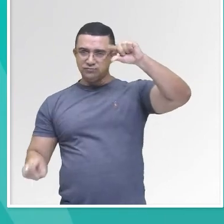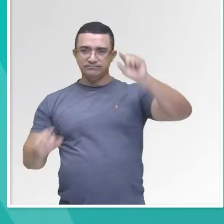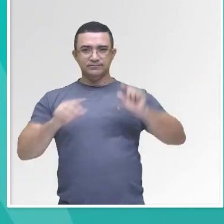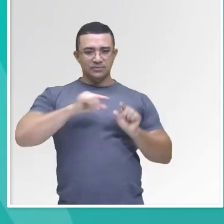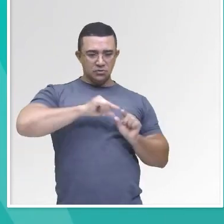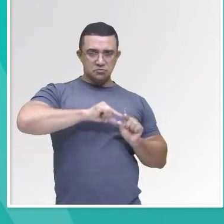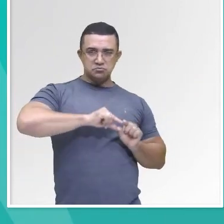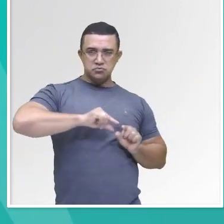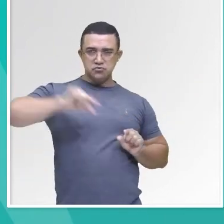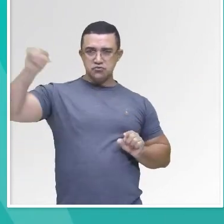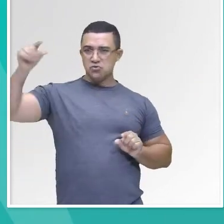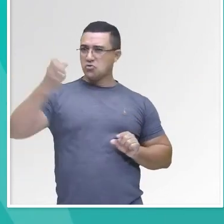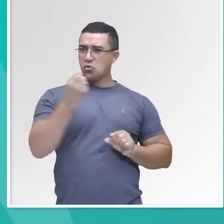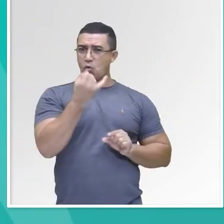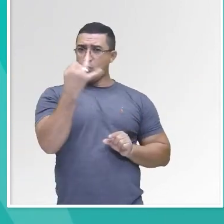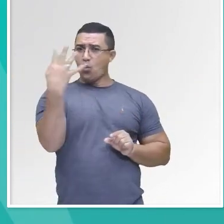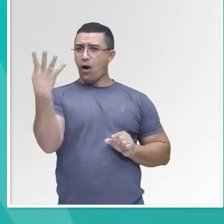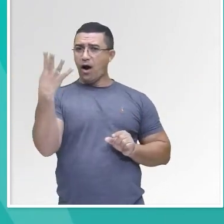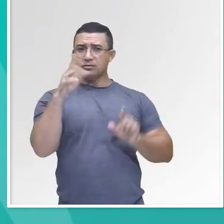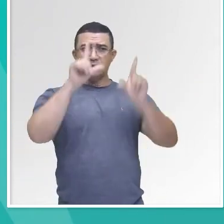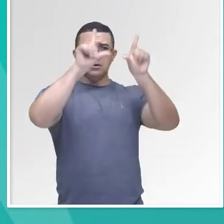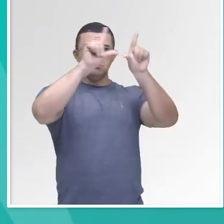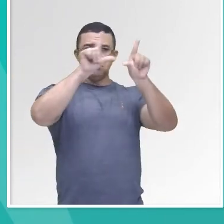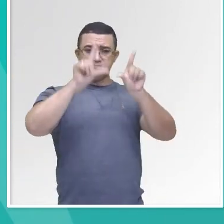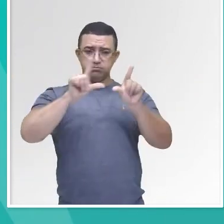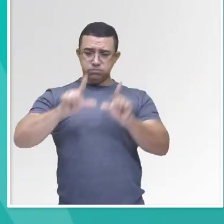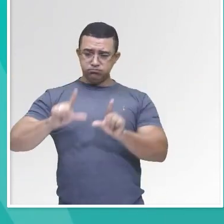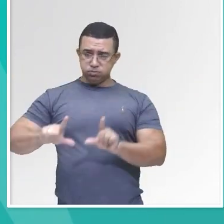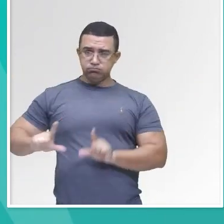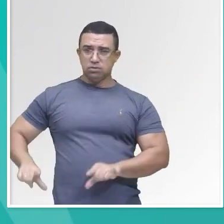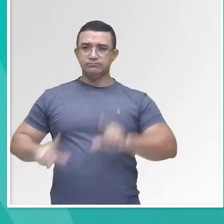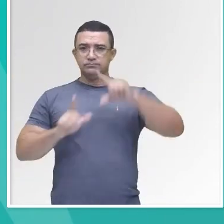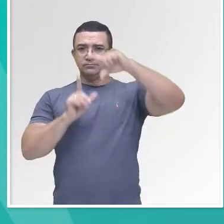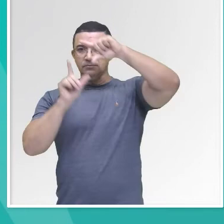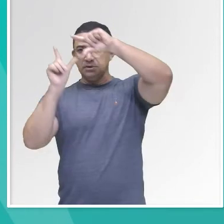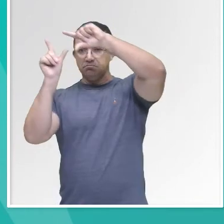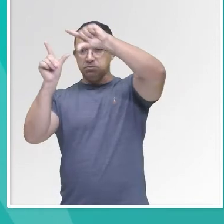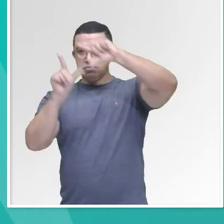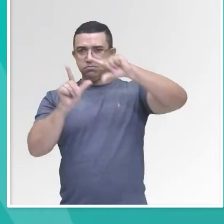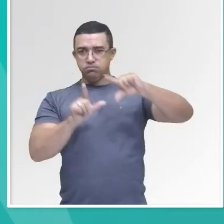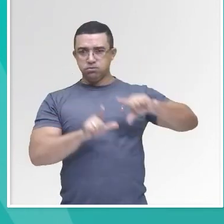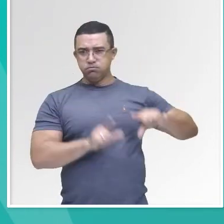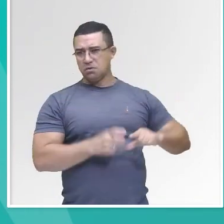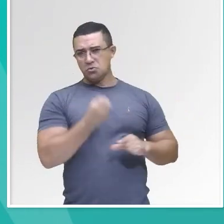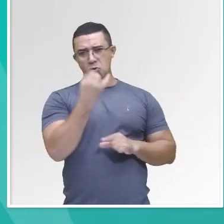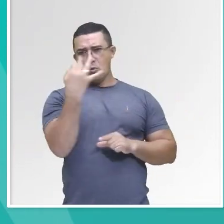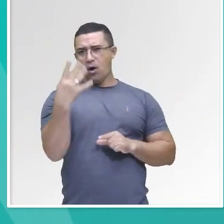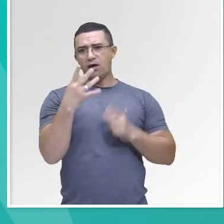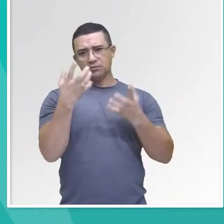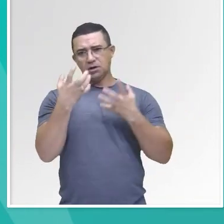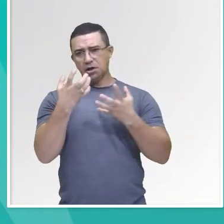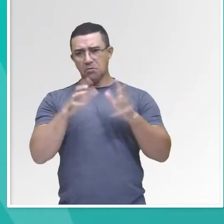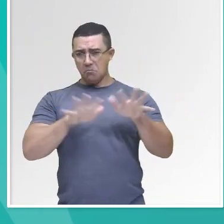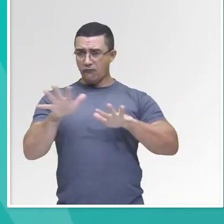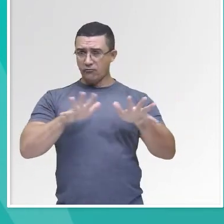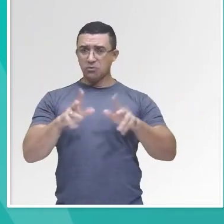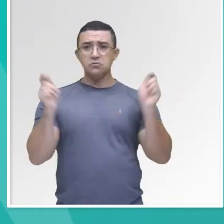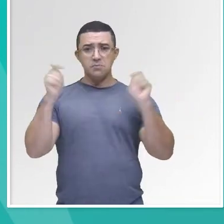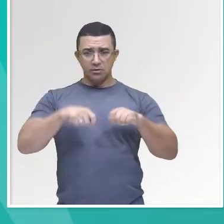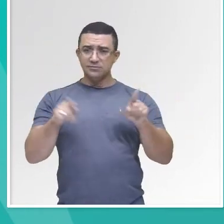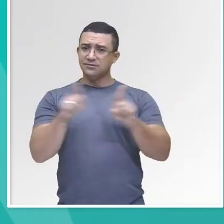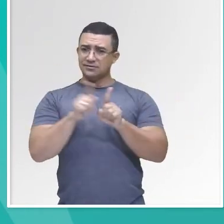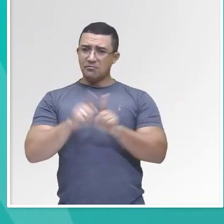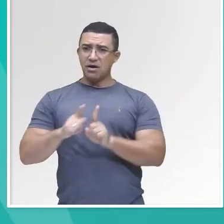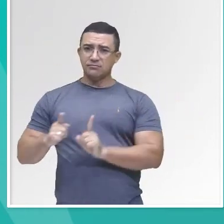casas eles quiserem, né? Quantas casas estiverem desocupadas à frente deles. E vai capturar da